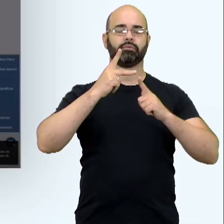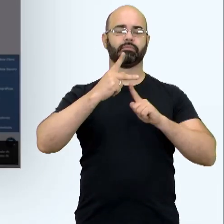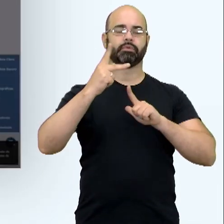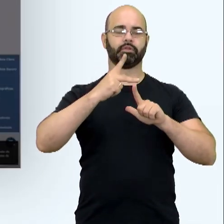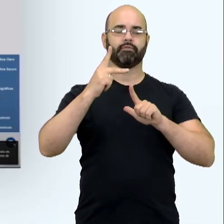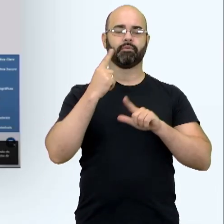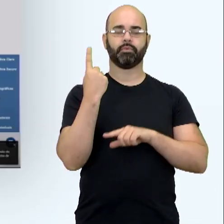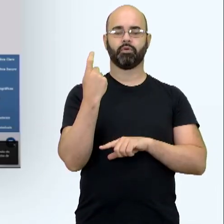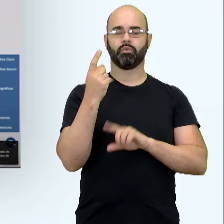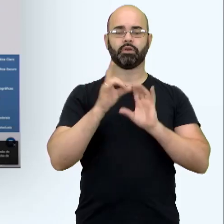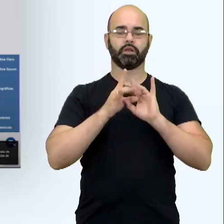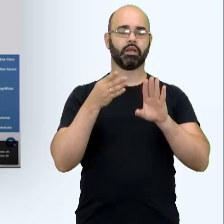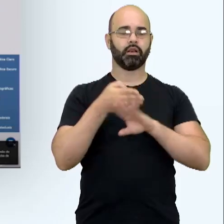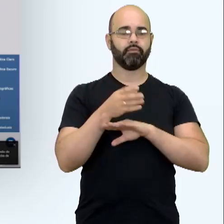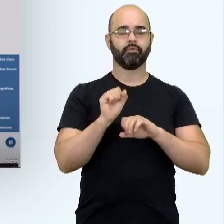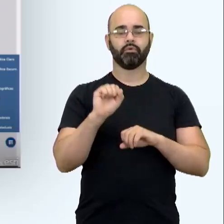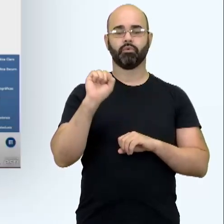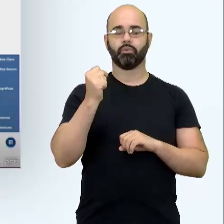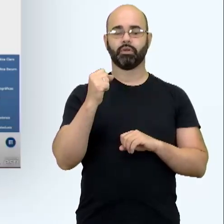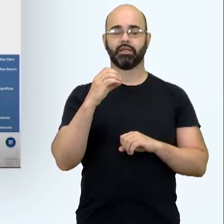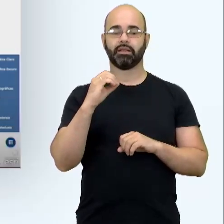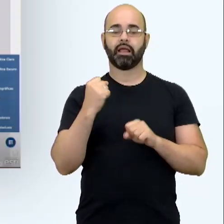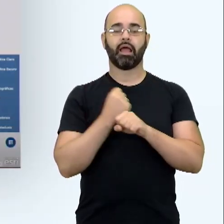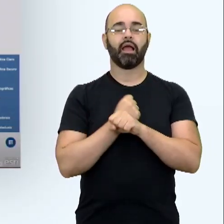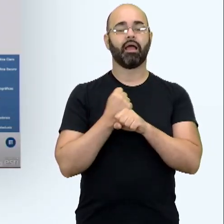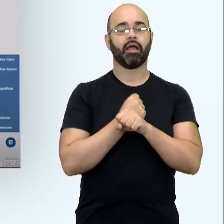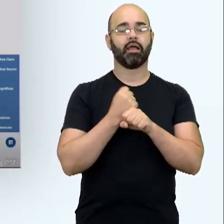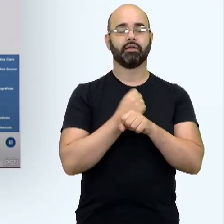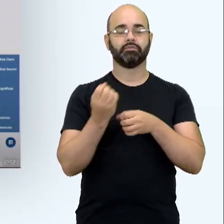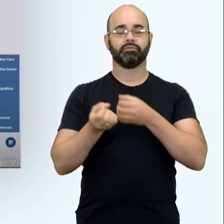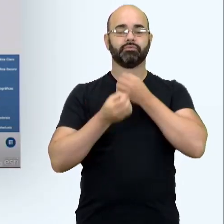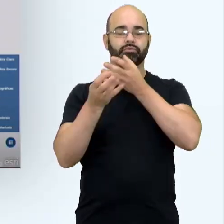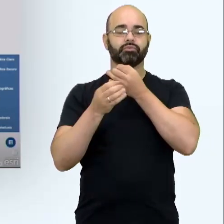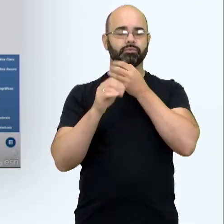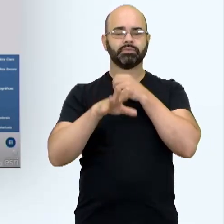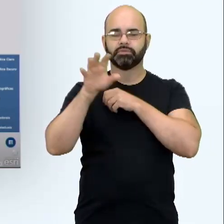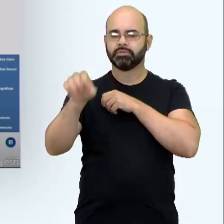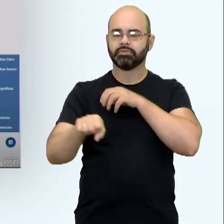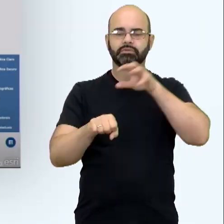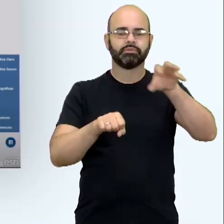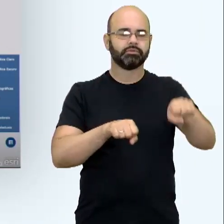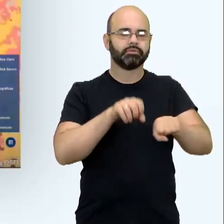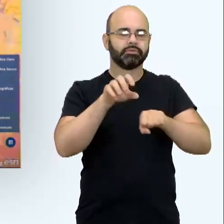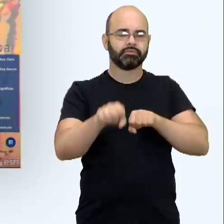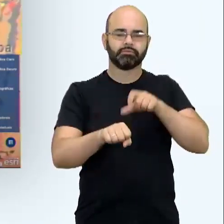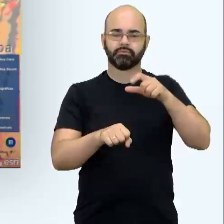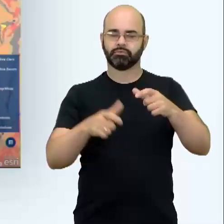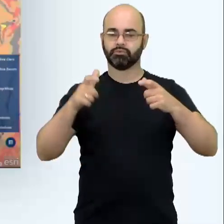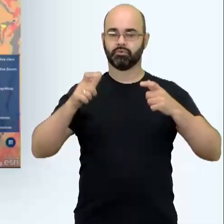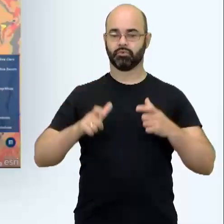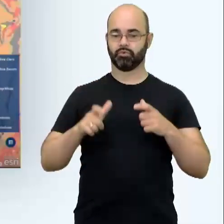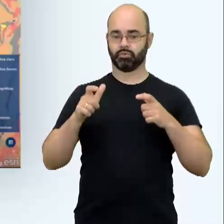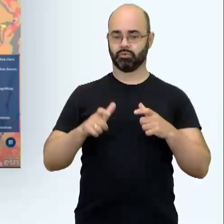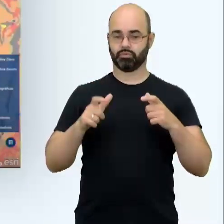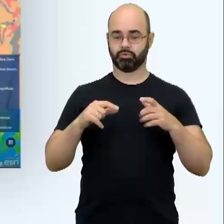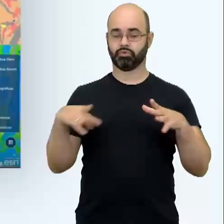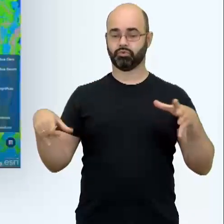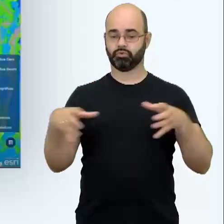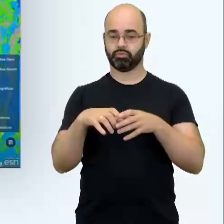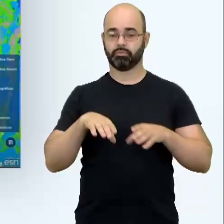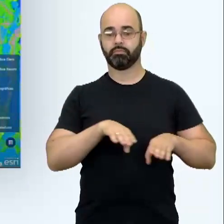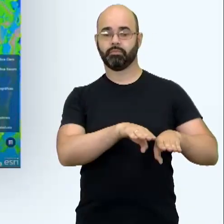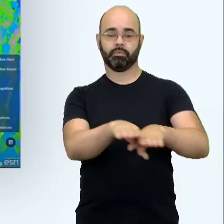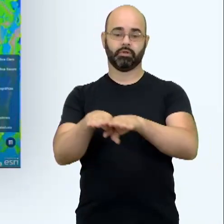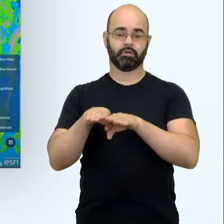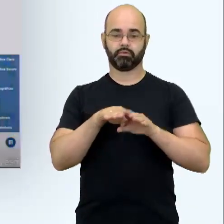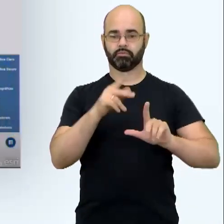acesso livre. São 80 anos de informações levantadas por diferentes instituições que foram padronizadas